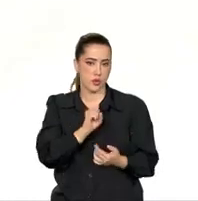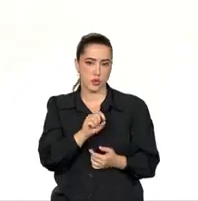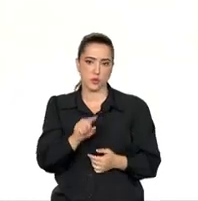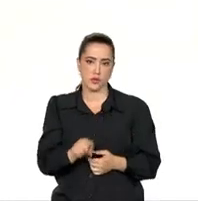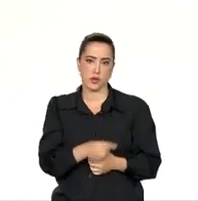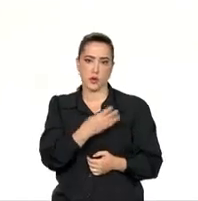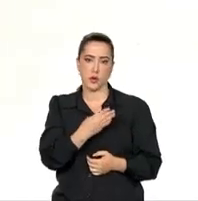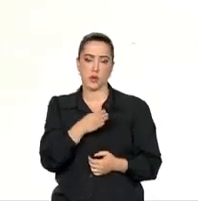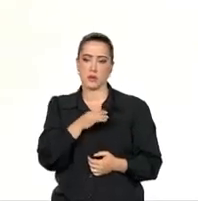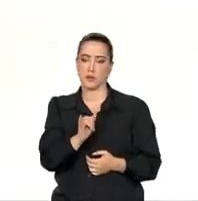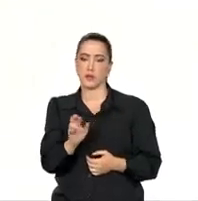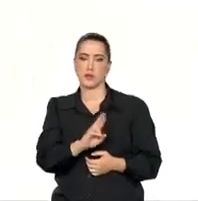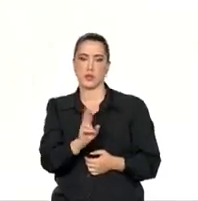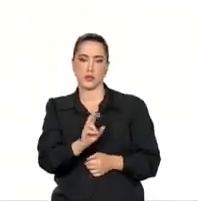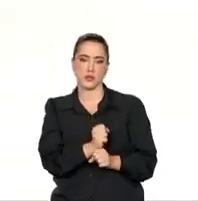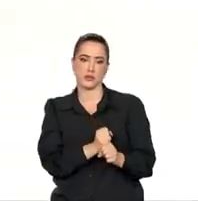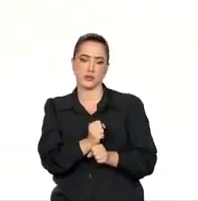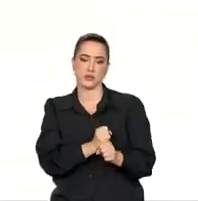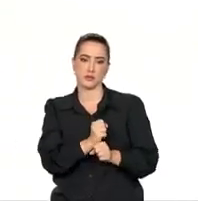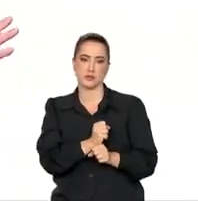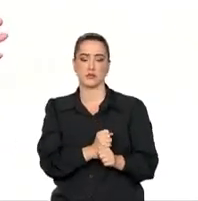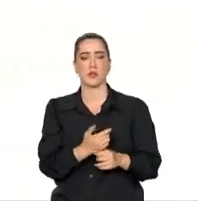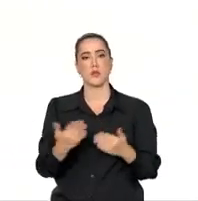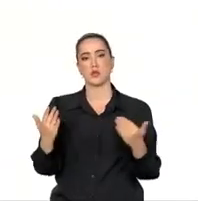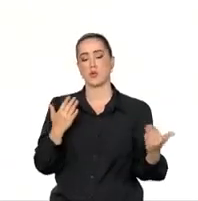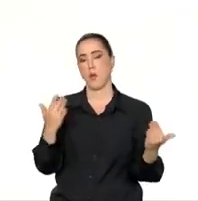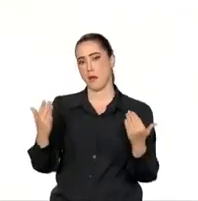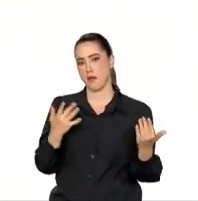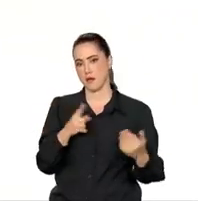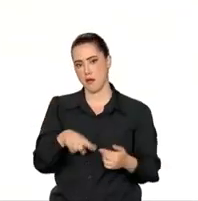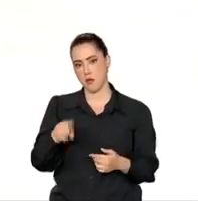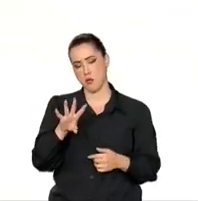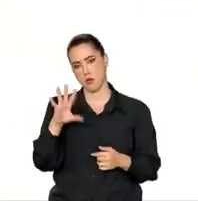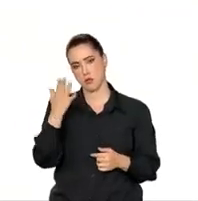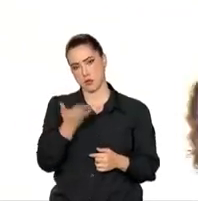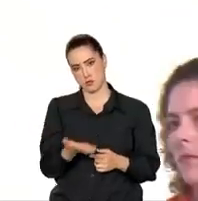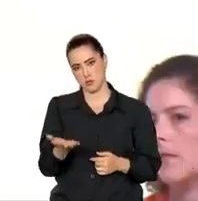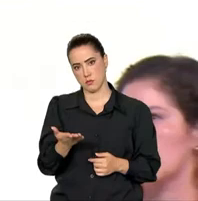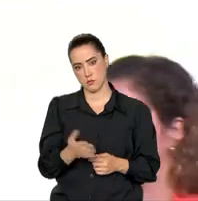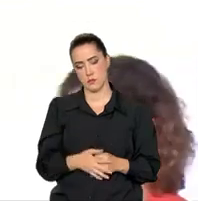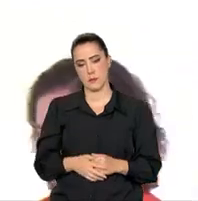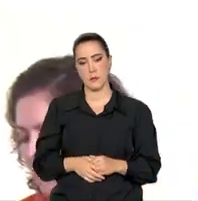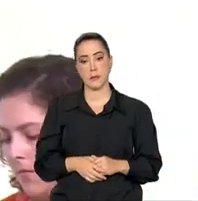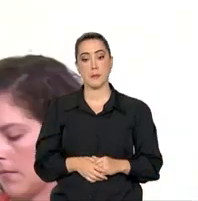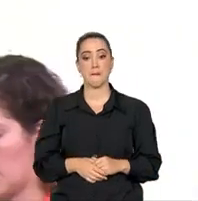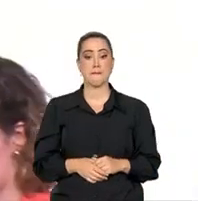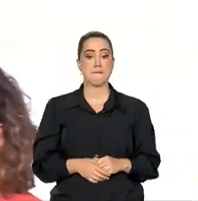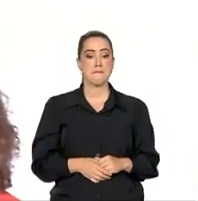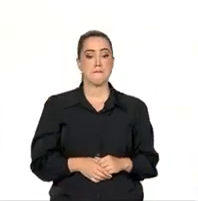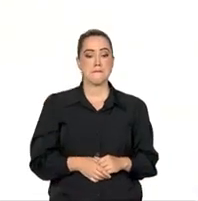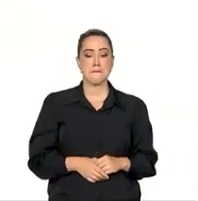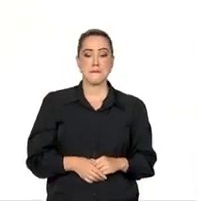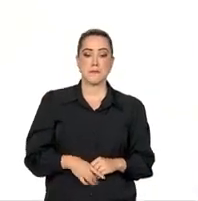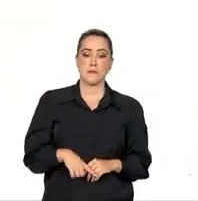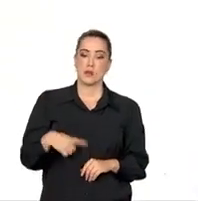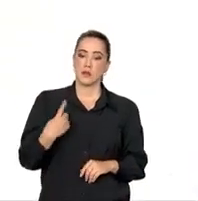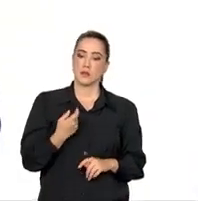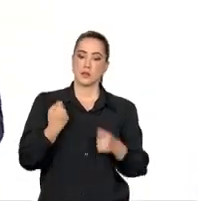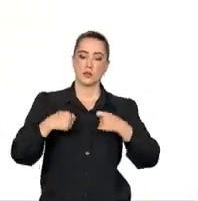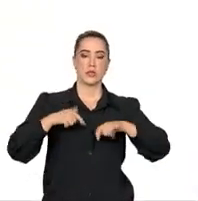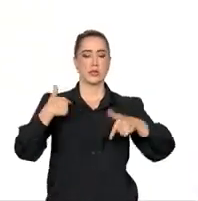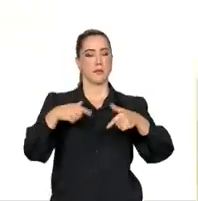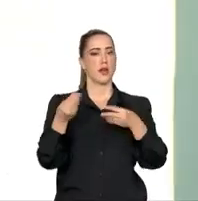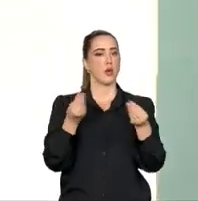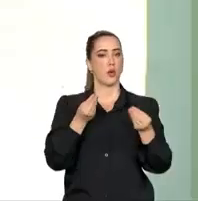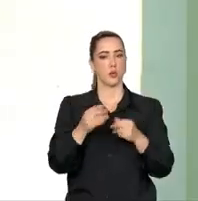ano, só para a gente ter uma noção do tamanho do que se fez. Então, o que é que nós temos que trabalhar?